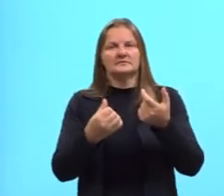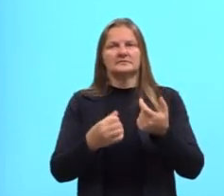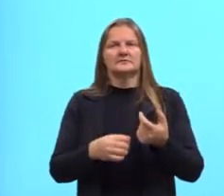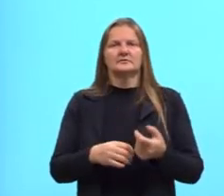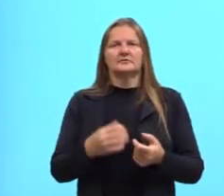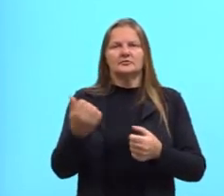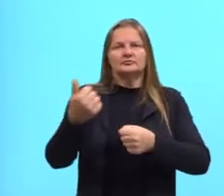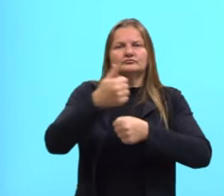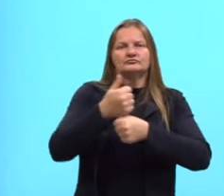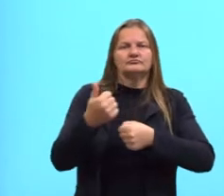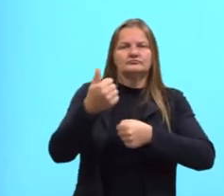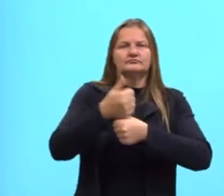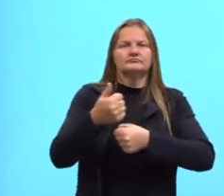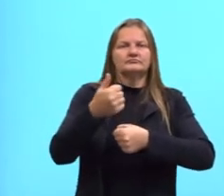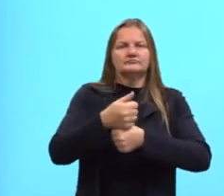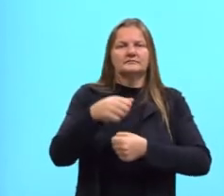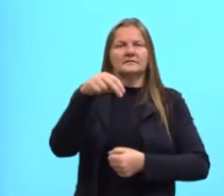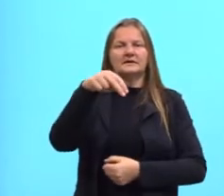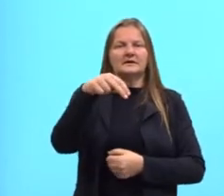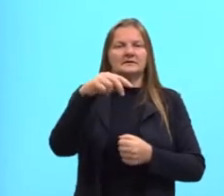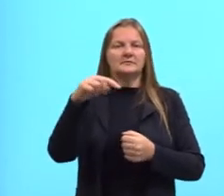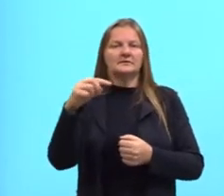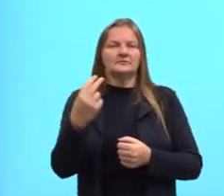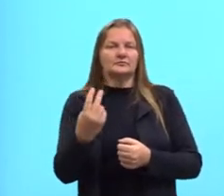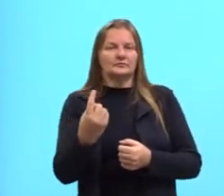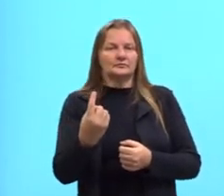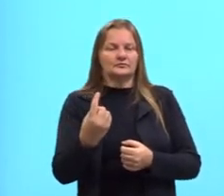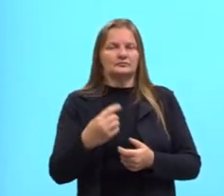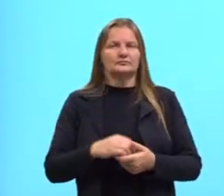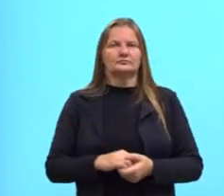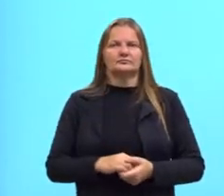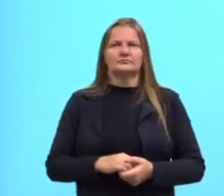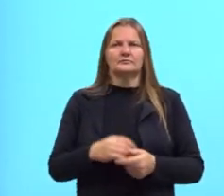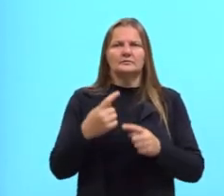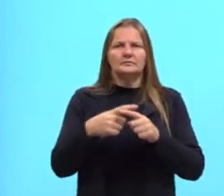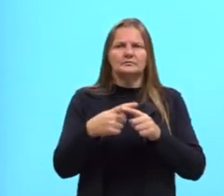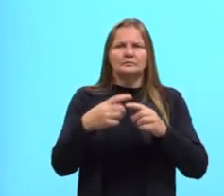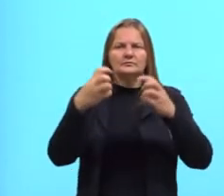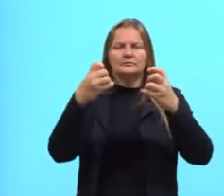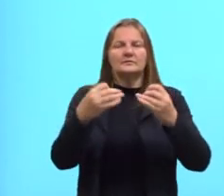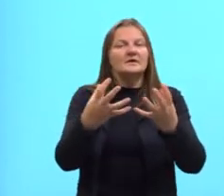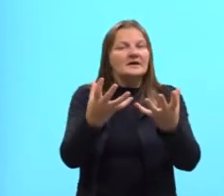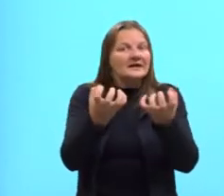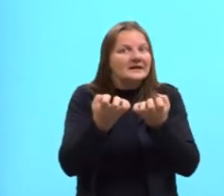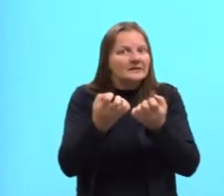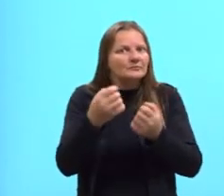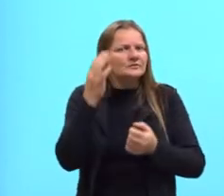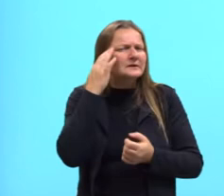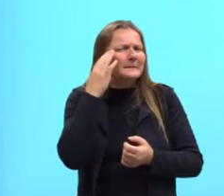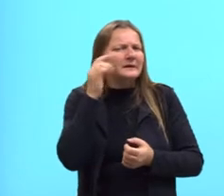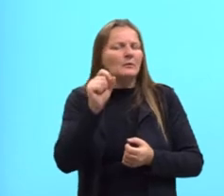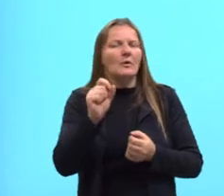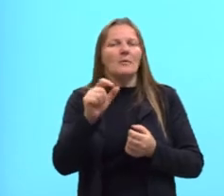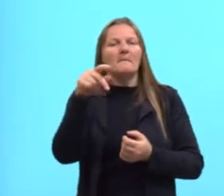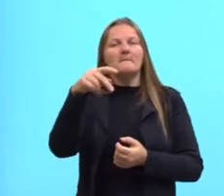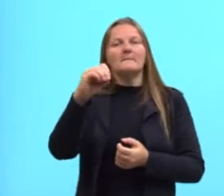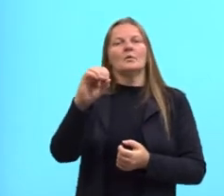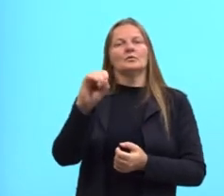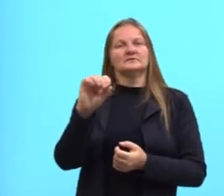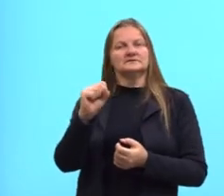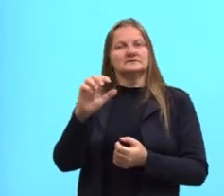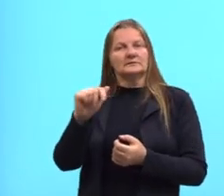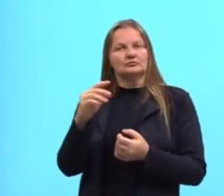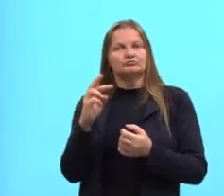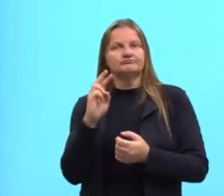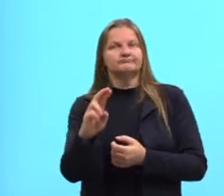e Aqui nós temos o n - 1 da nossa fórmula porque nós queremos descobrir a posição que é